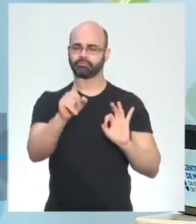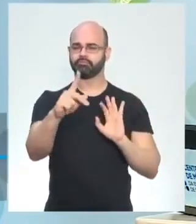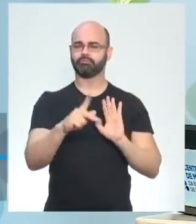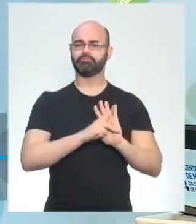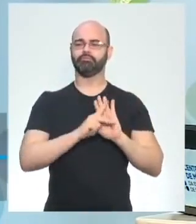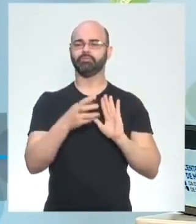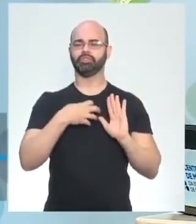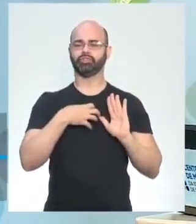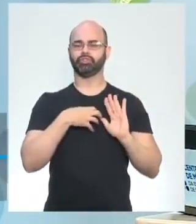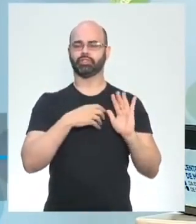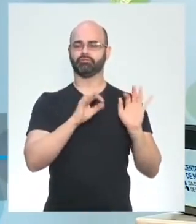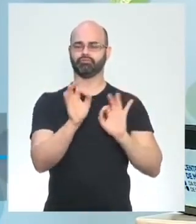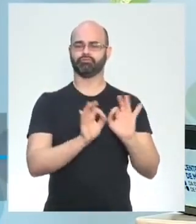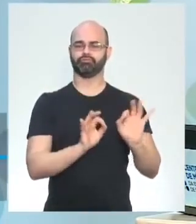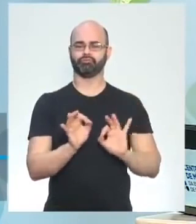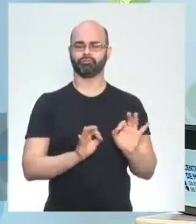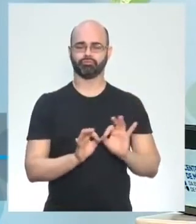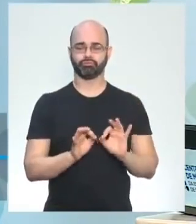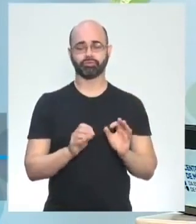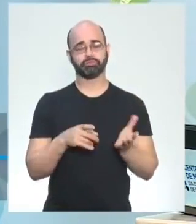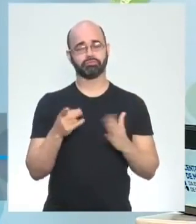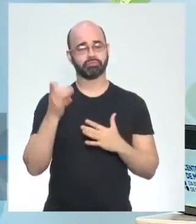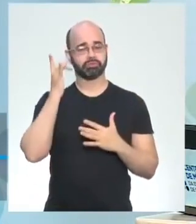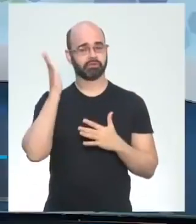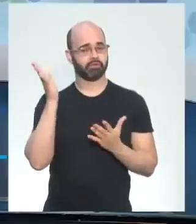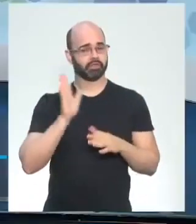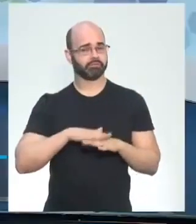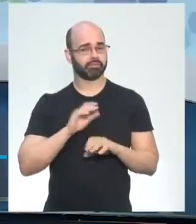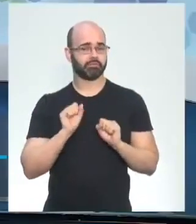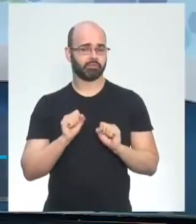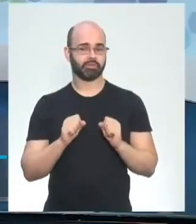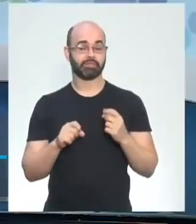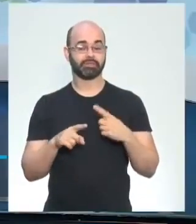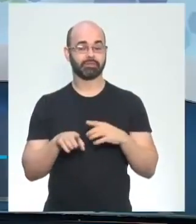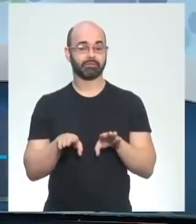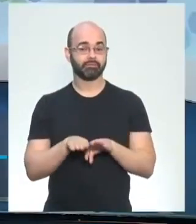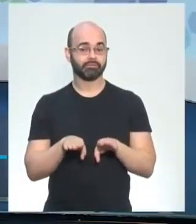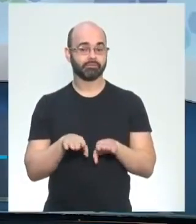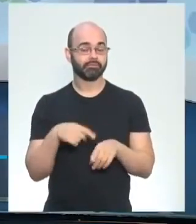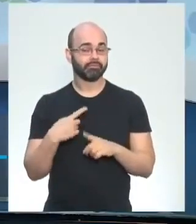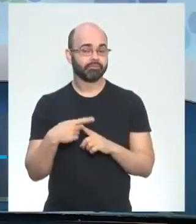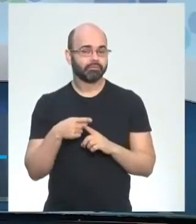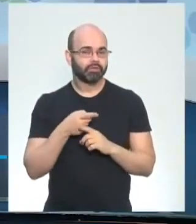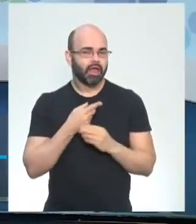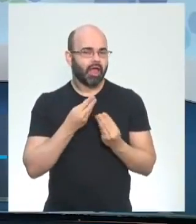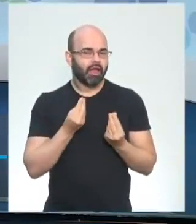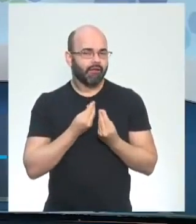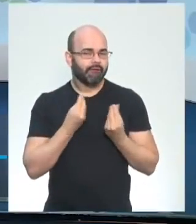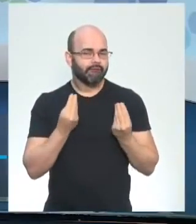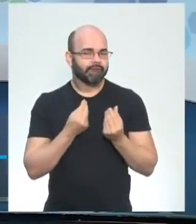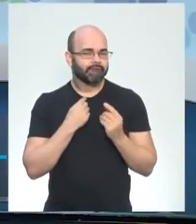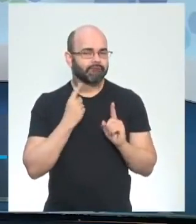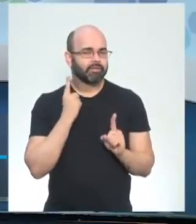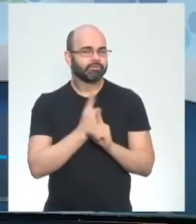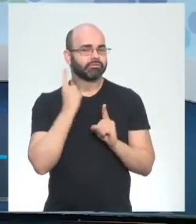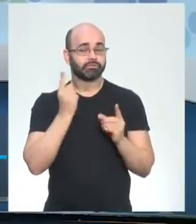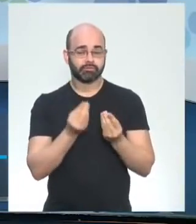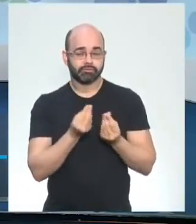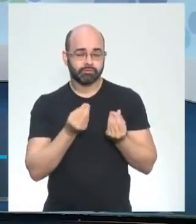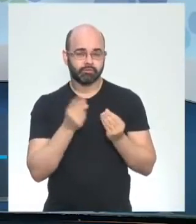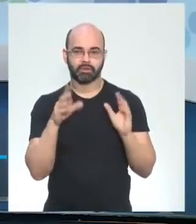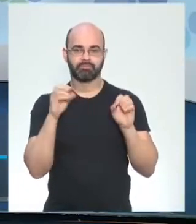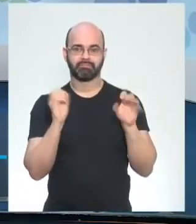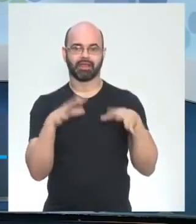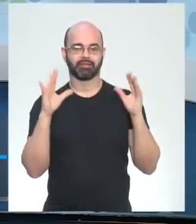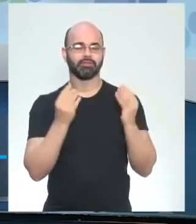o problema, que às vezes ele se torna fácil para você, né? Sim, lembrando que macete não é mágica, tem uma lógica, né? Uma lógica matemática. É né?